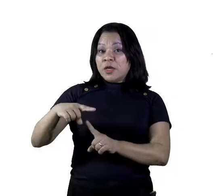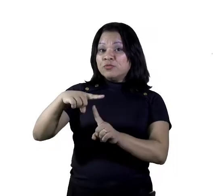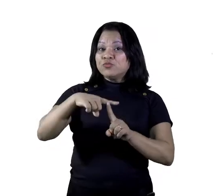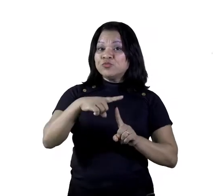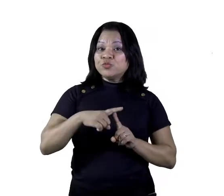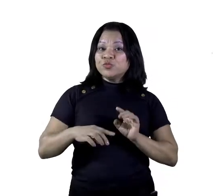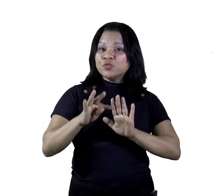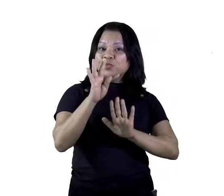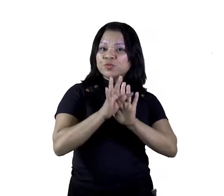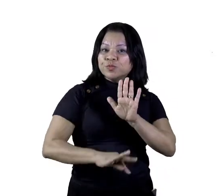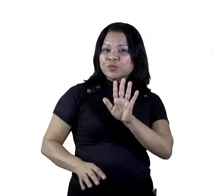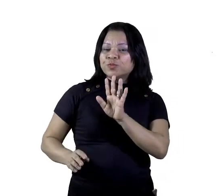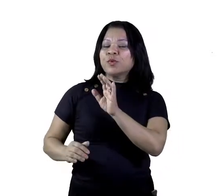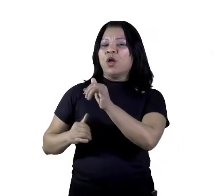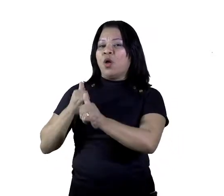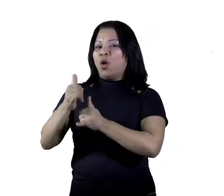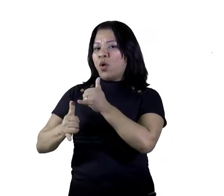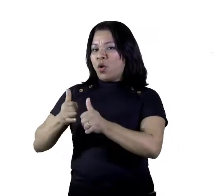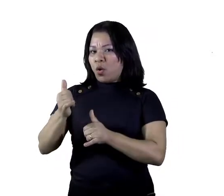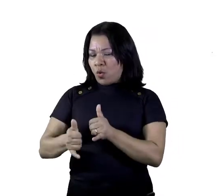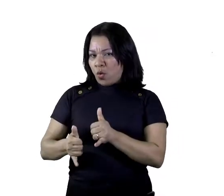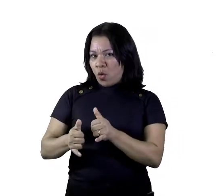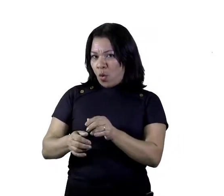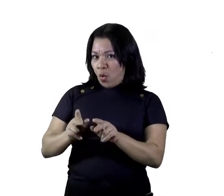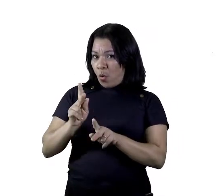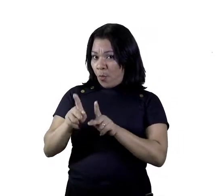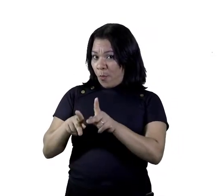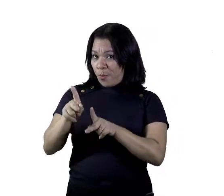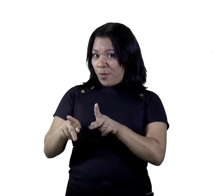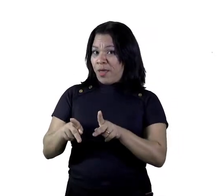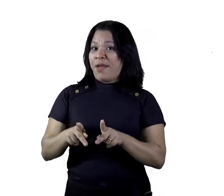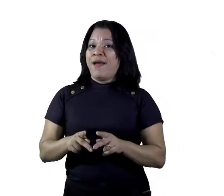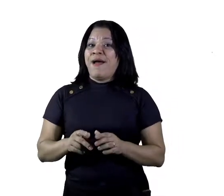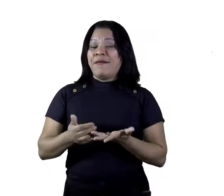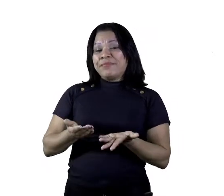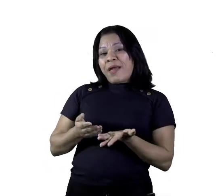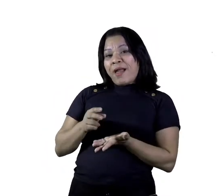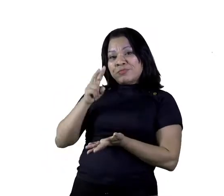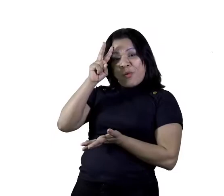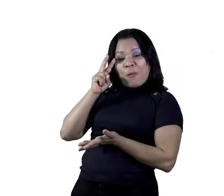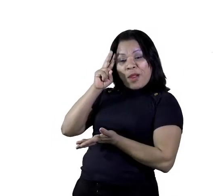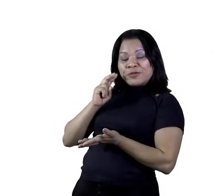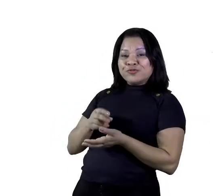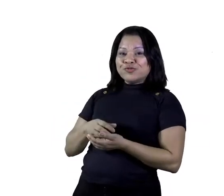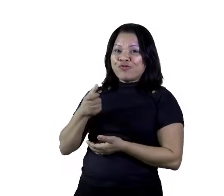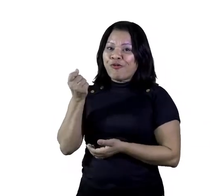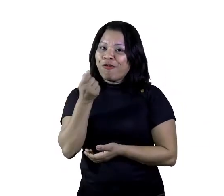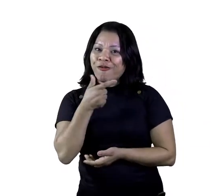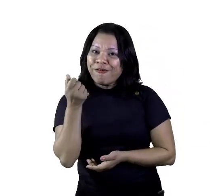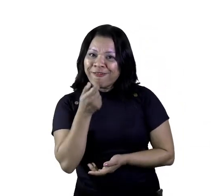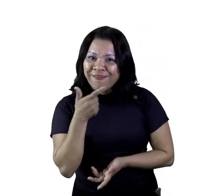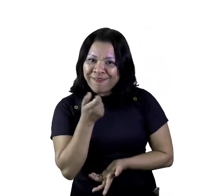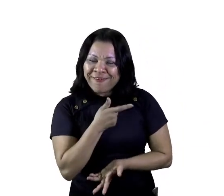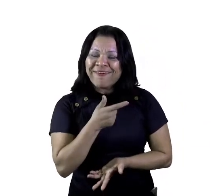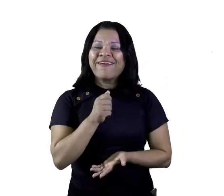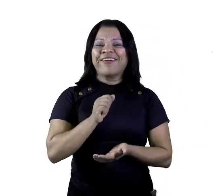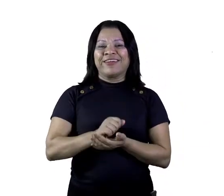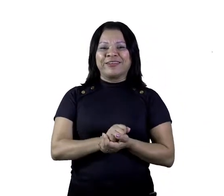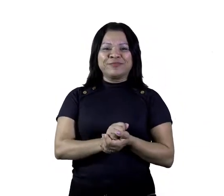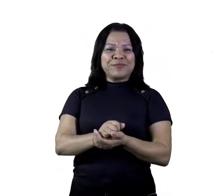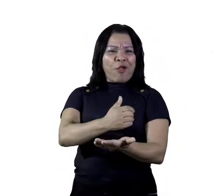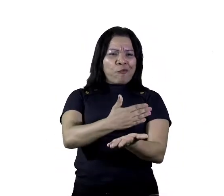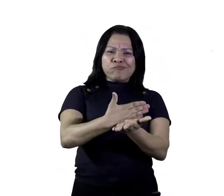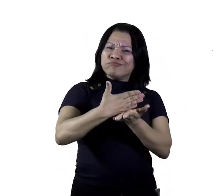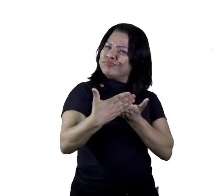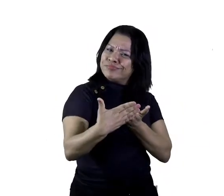conto popular. É um conto cômico. Esse é um conto de comédia. Qual é a